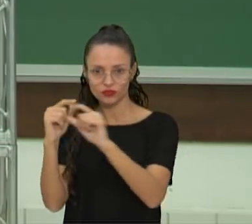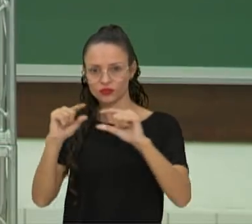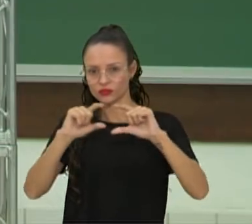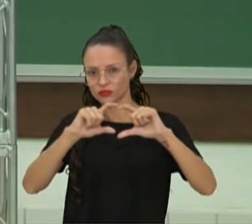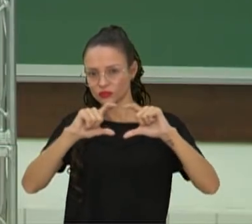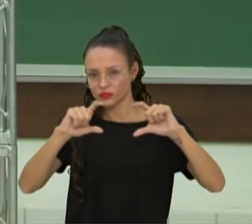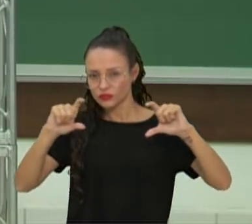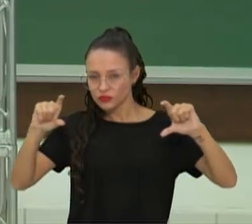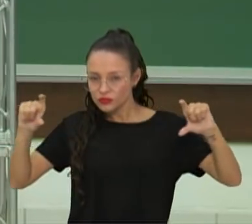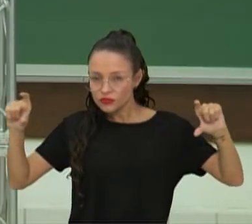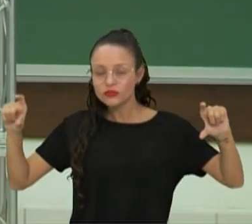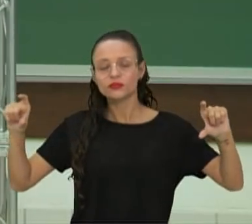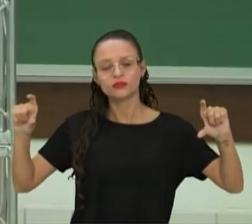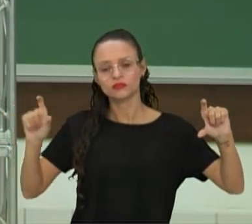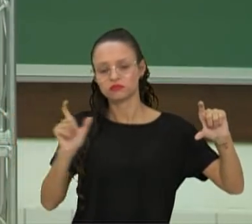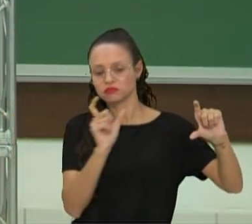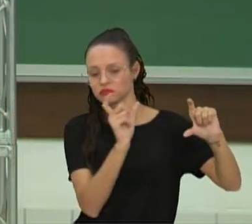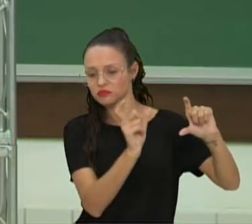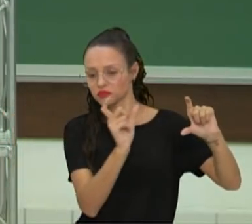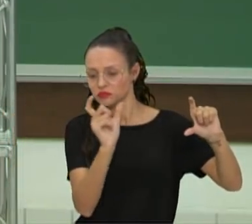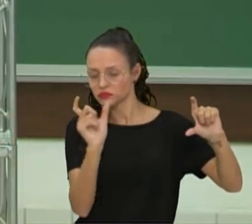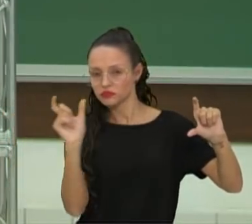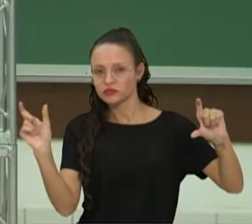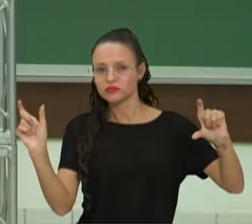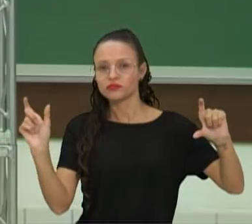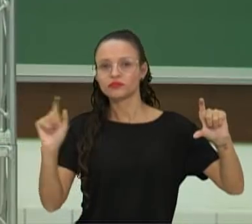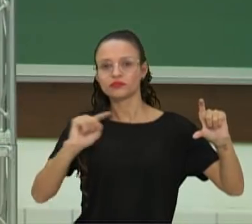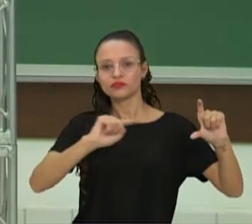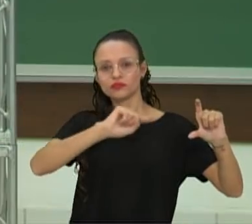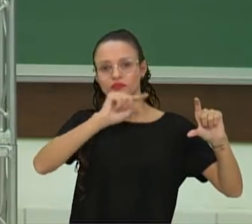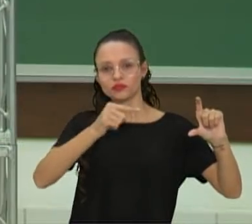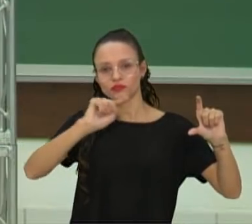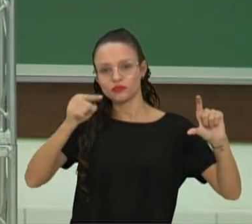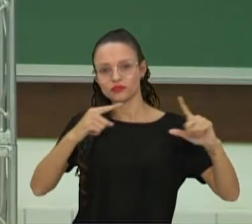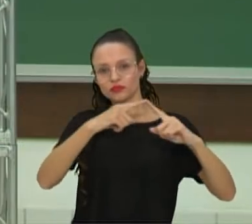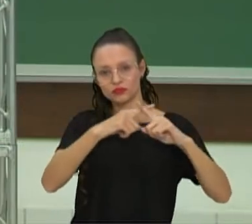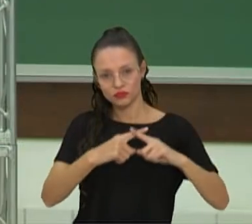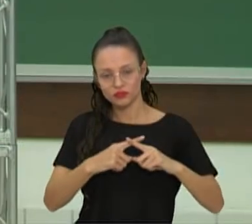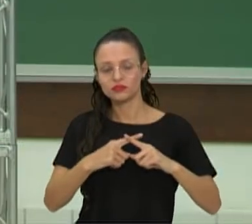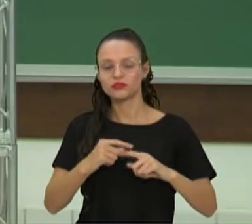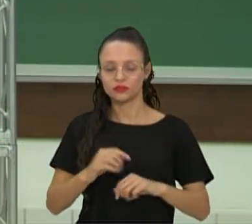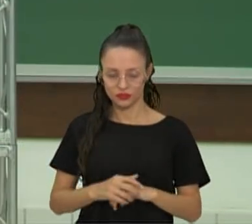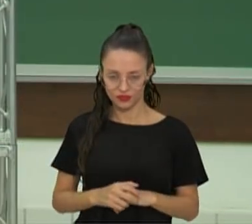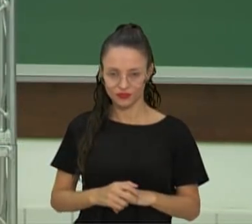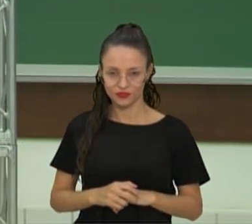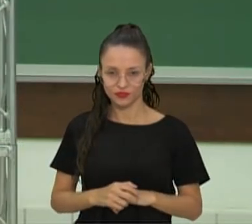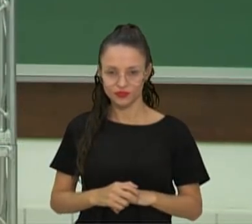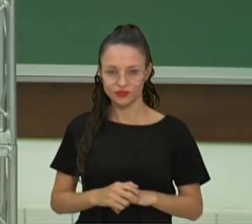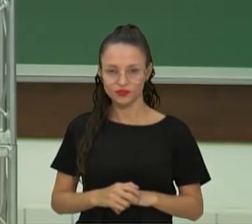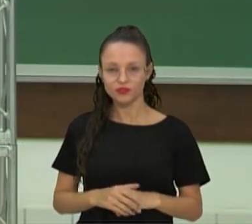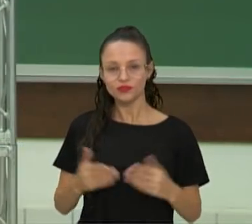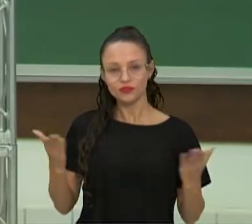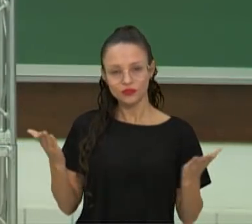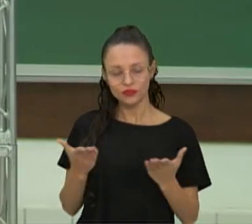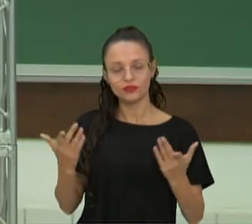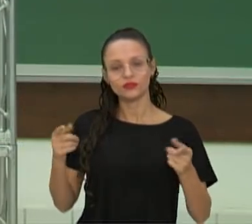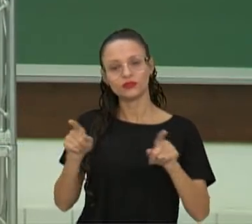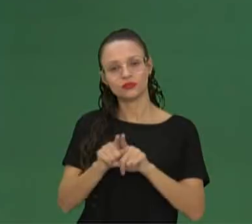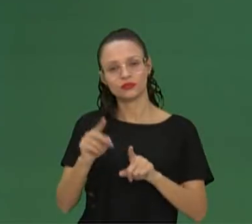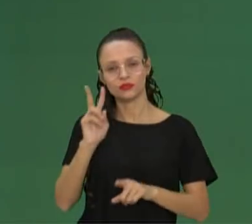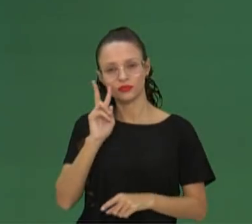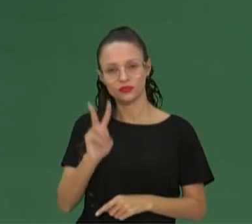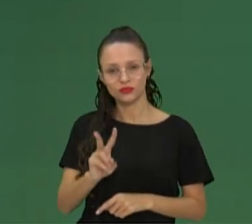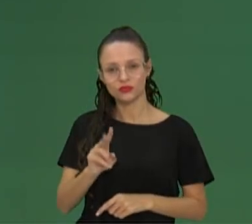polinômio de 4 termos, assim por diante, aí você tem que abrir a multiplicação e resolver a multiplicação, como nós já estudamos. Hoje nós também vimos